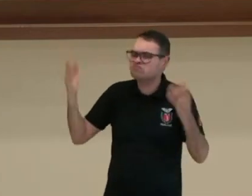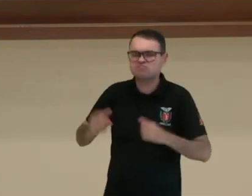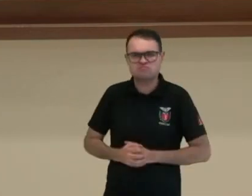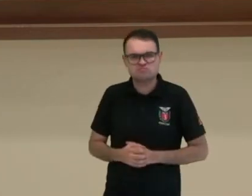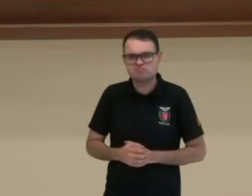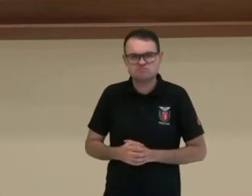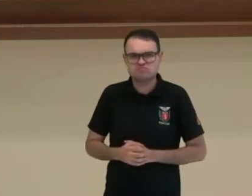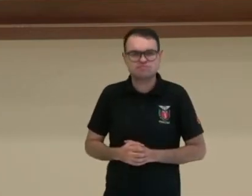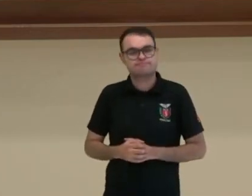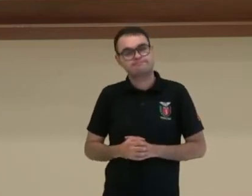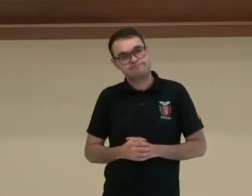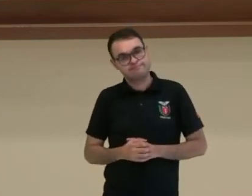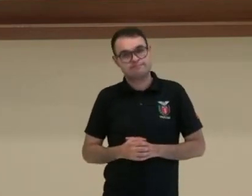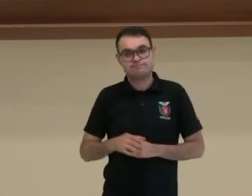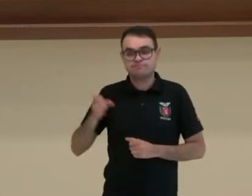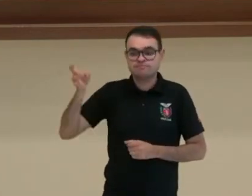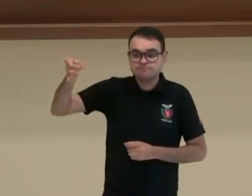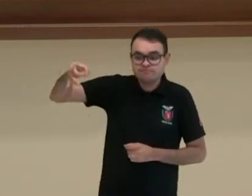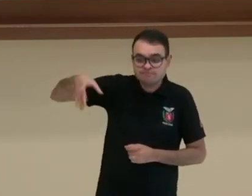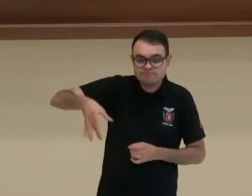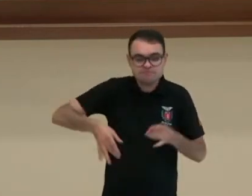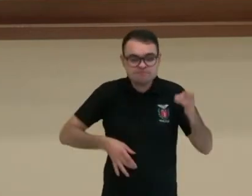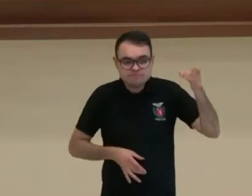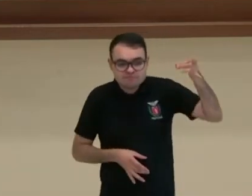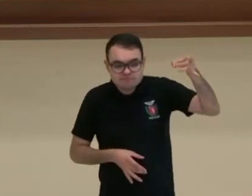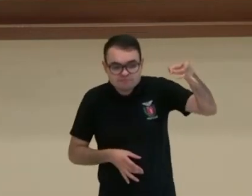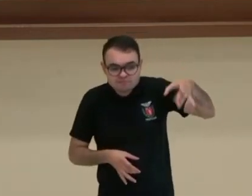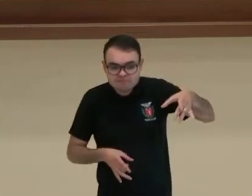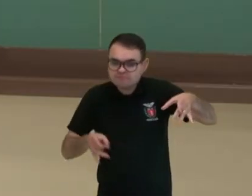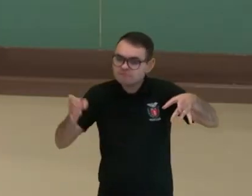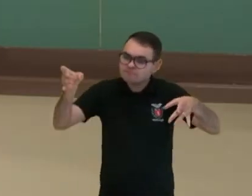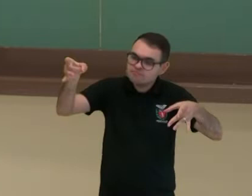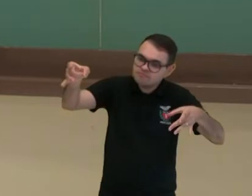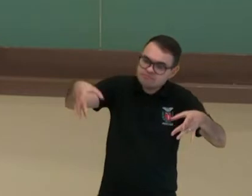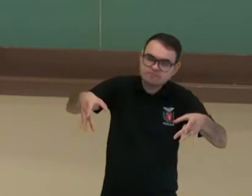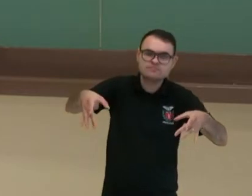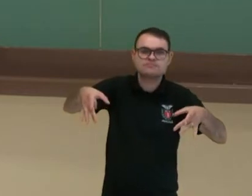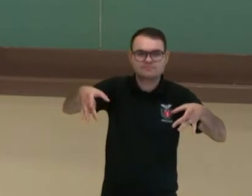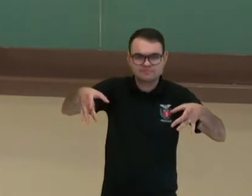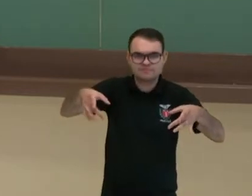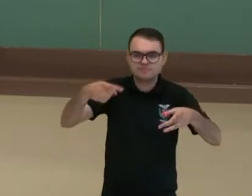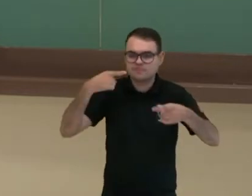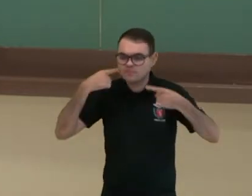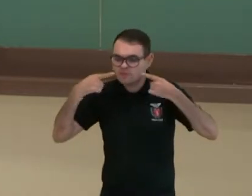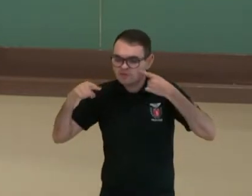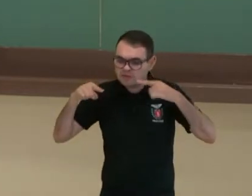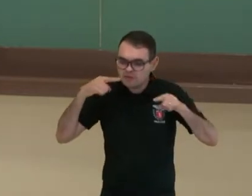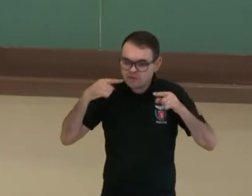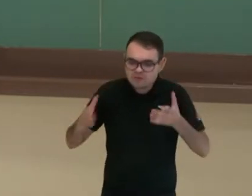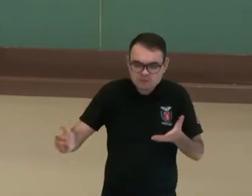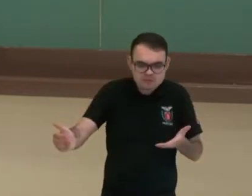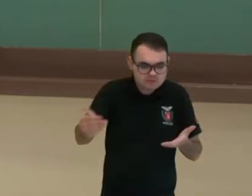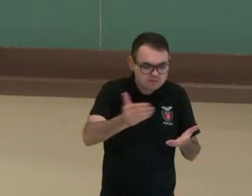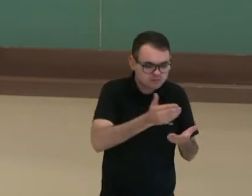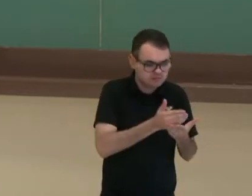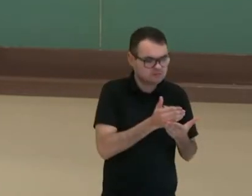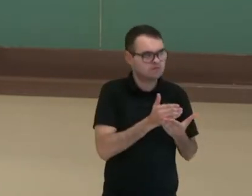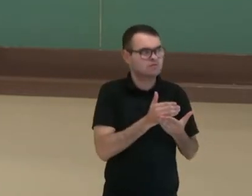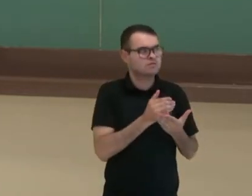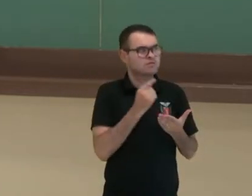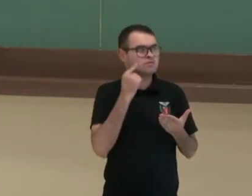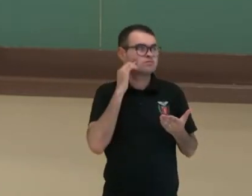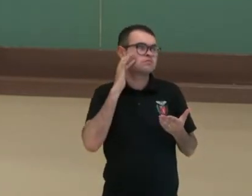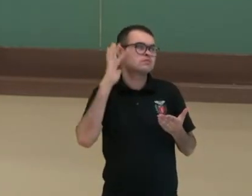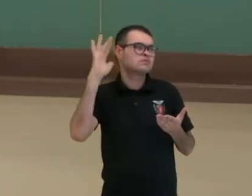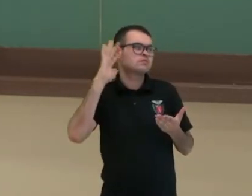Através de vestígios, de registros. E aí nós temos uma ideia de como era o nosso planeta. E se eu